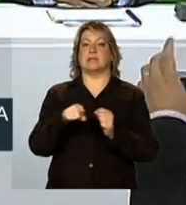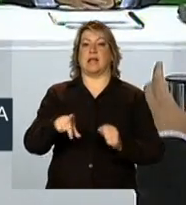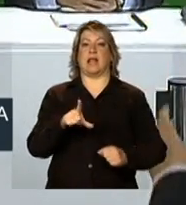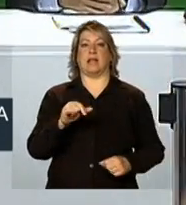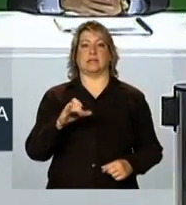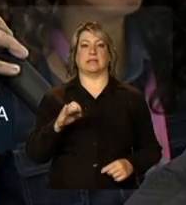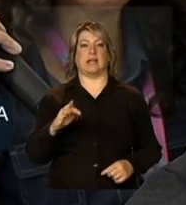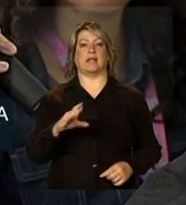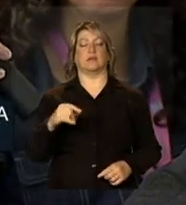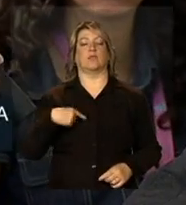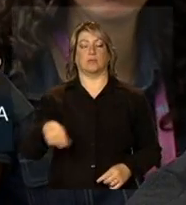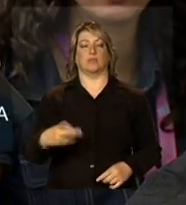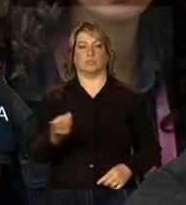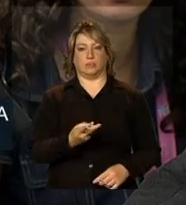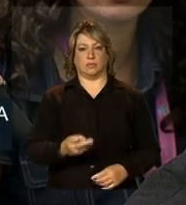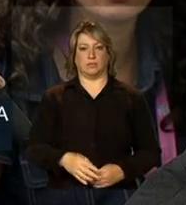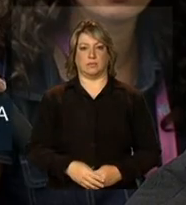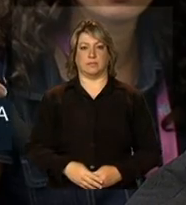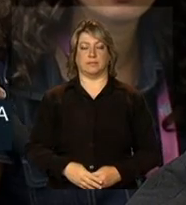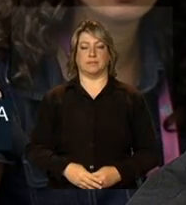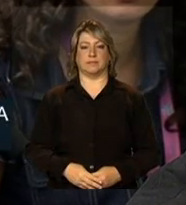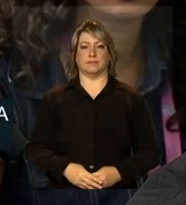dois. Ministro.